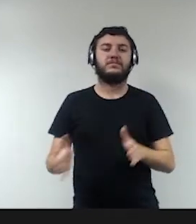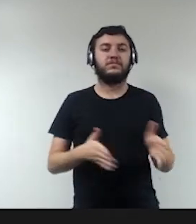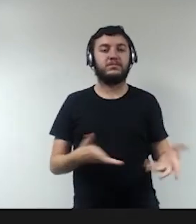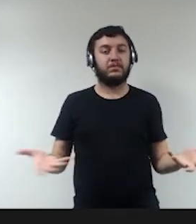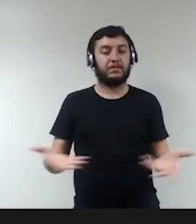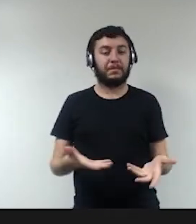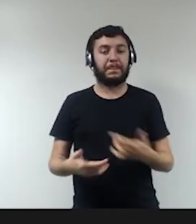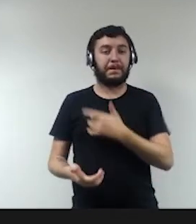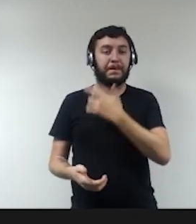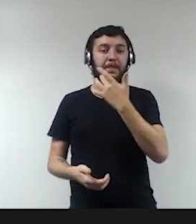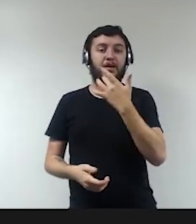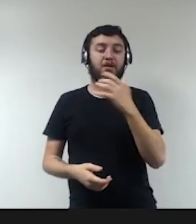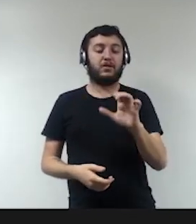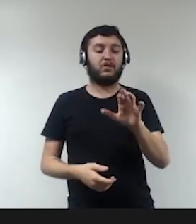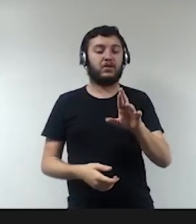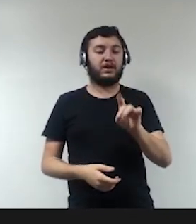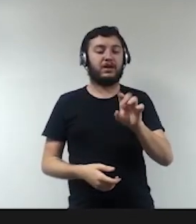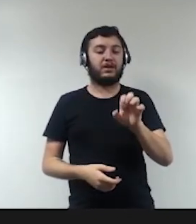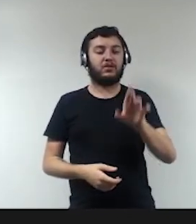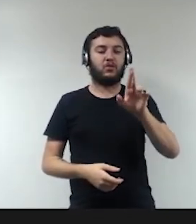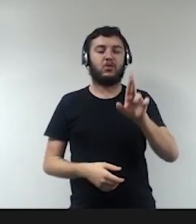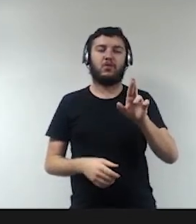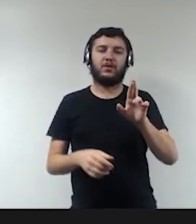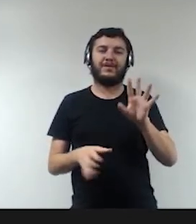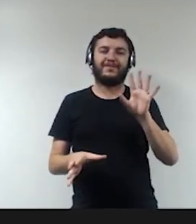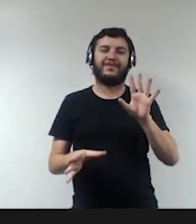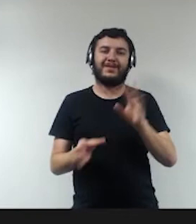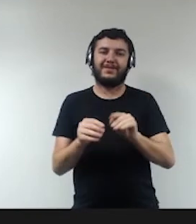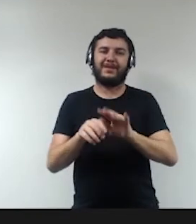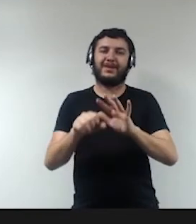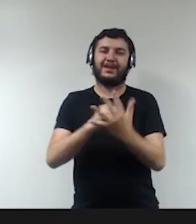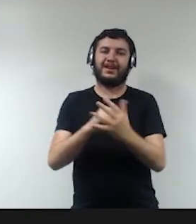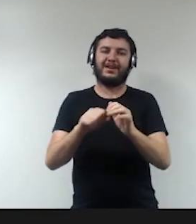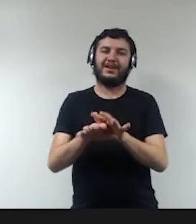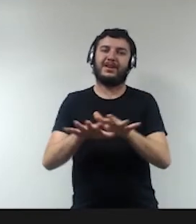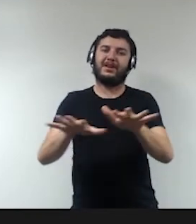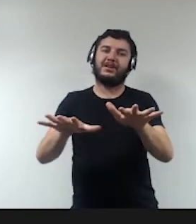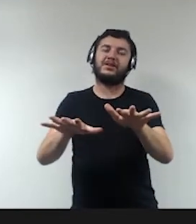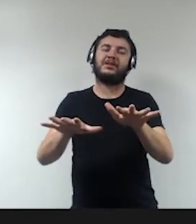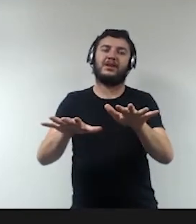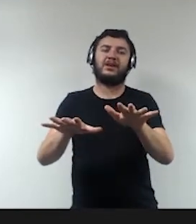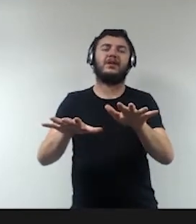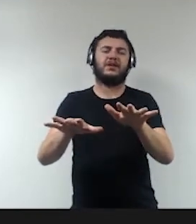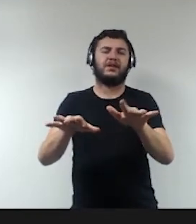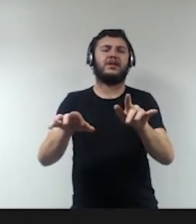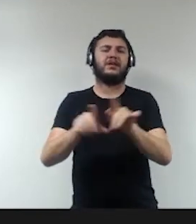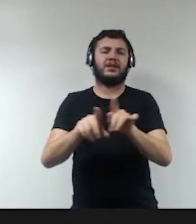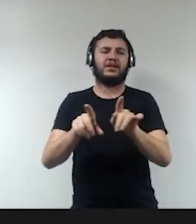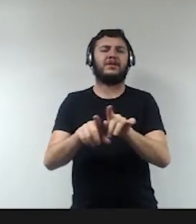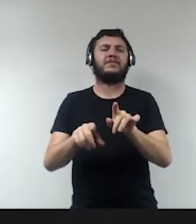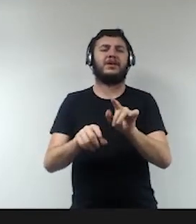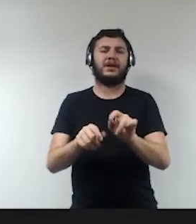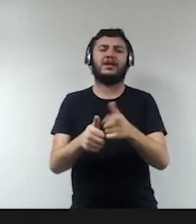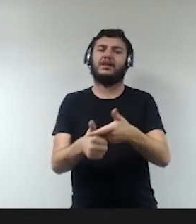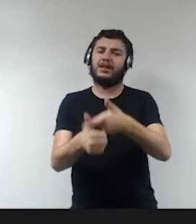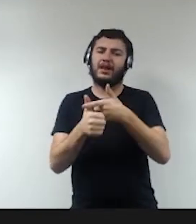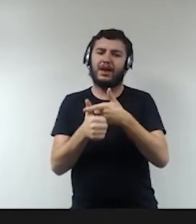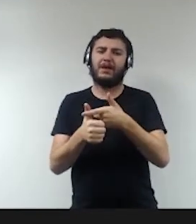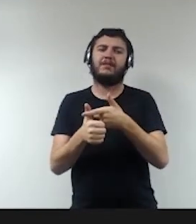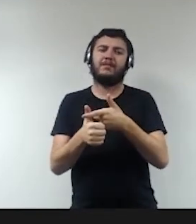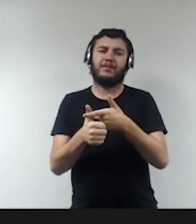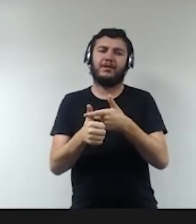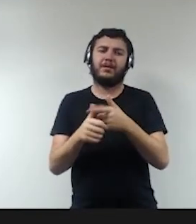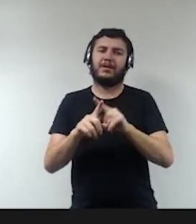numa crise tão atípica de pandemia, é também devedor numa cadeia econômica. Então, não